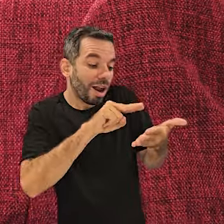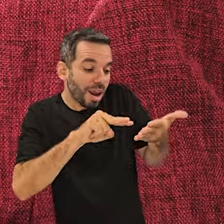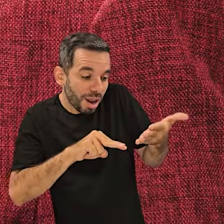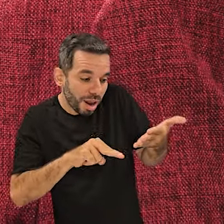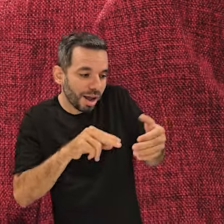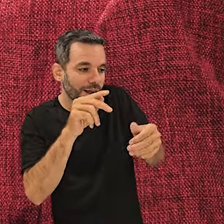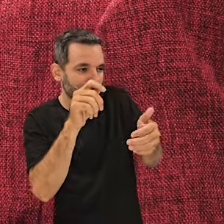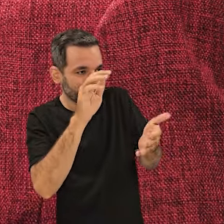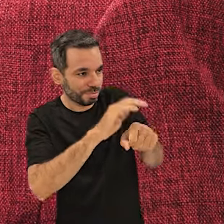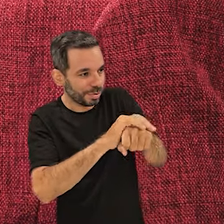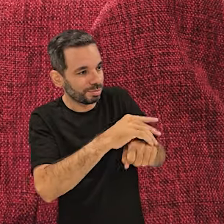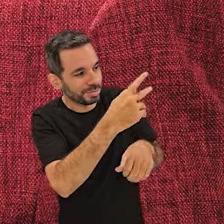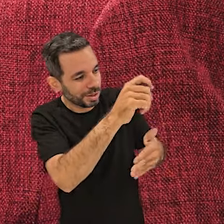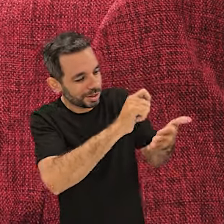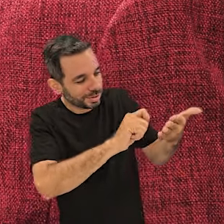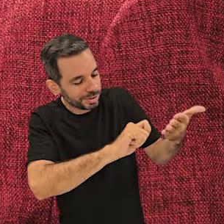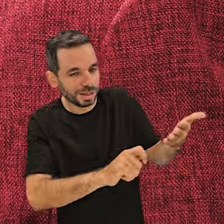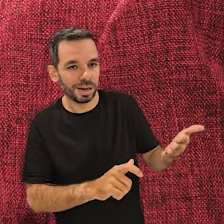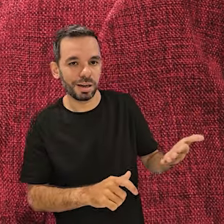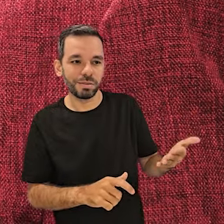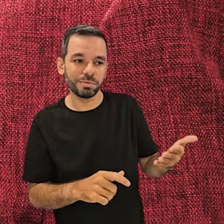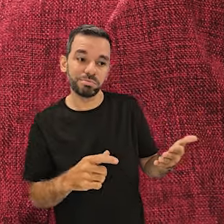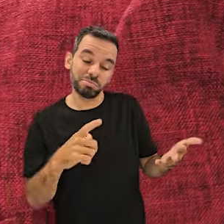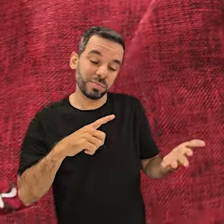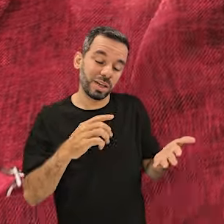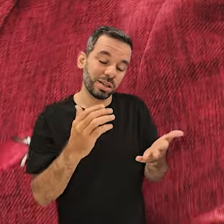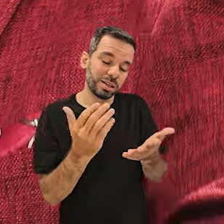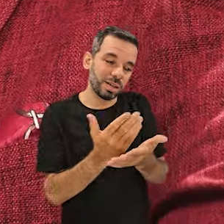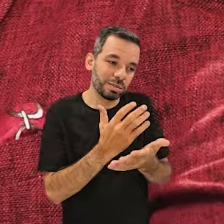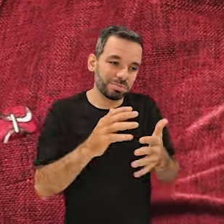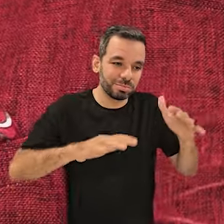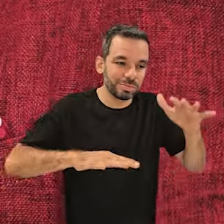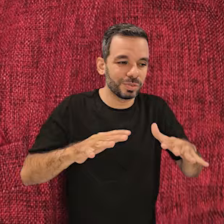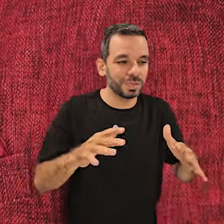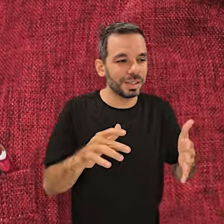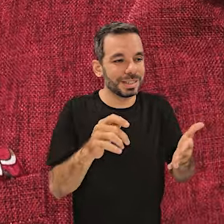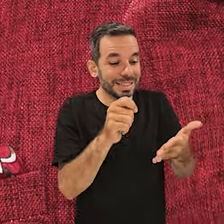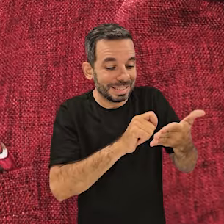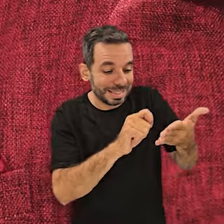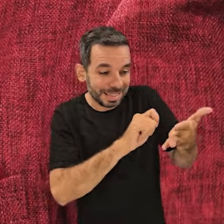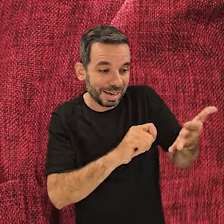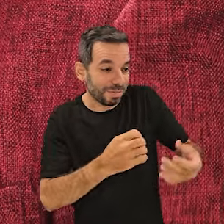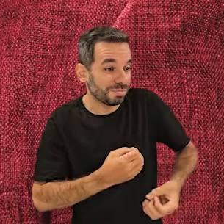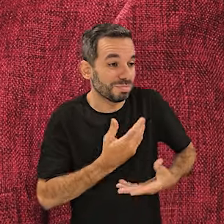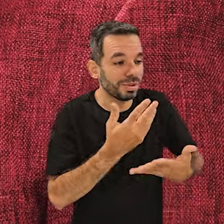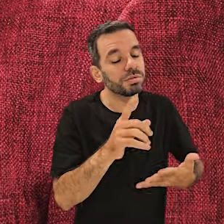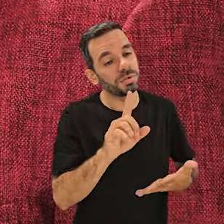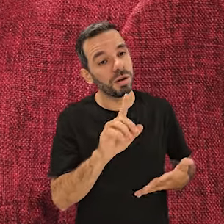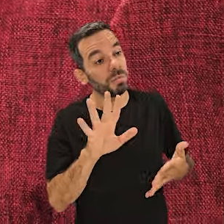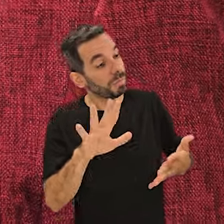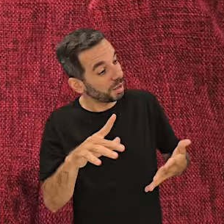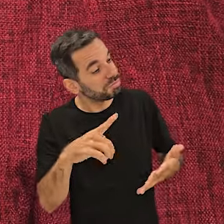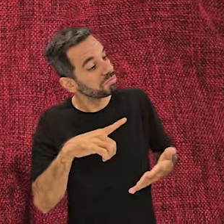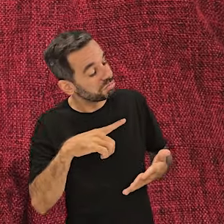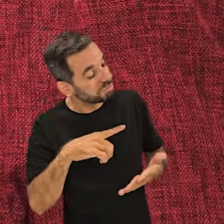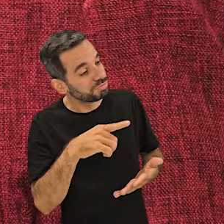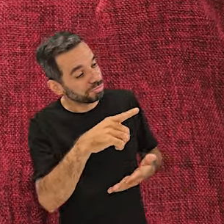expressam sensações que não são próprias e até deixam claros isso, mas de alguma forma admitem isso internamente. Agora, o